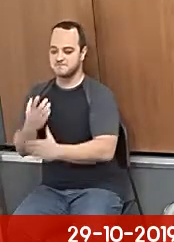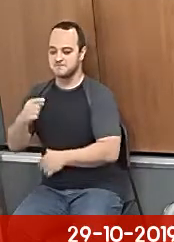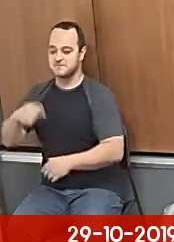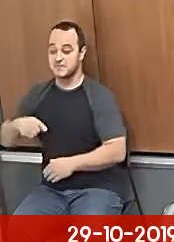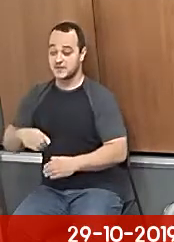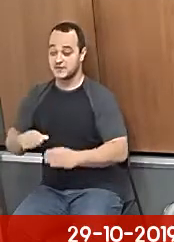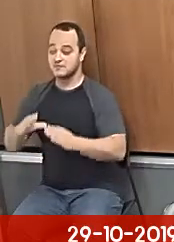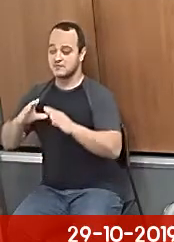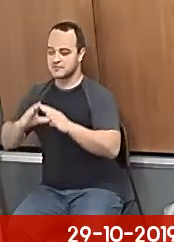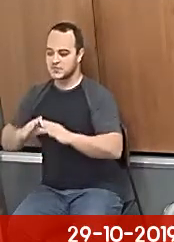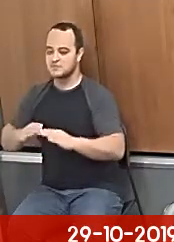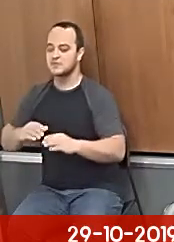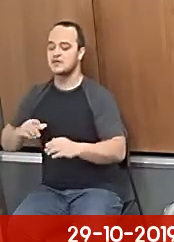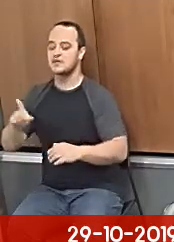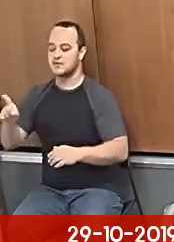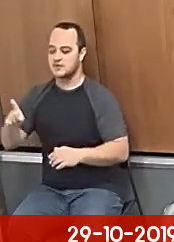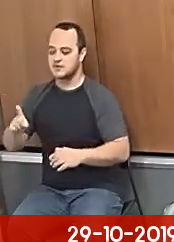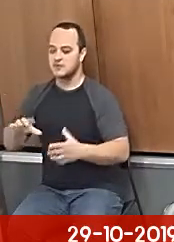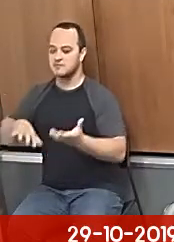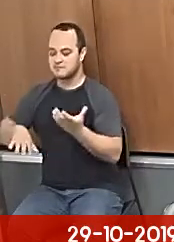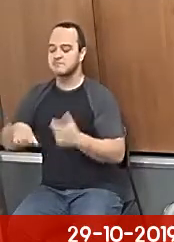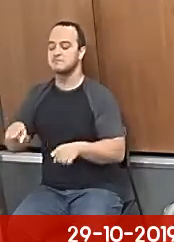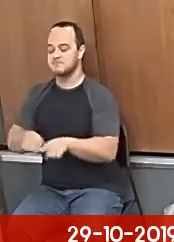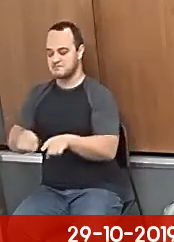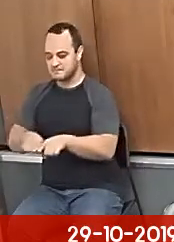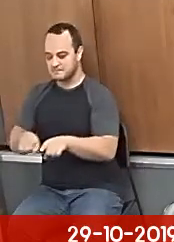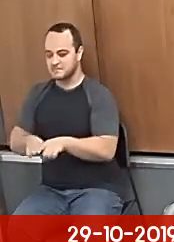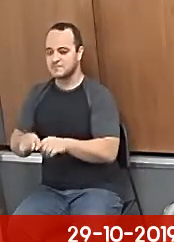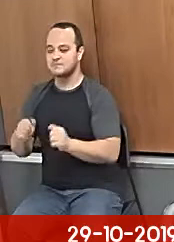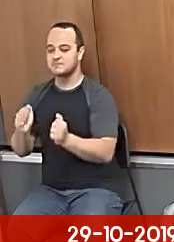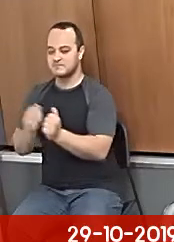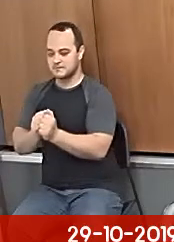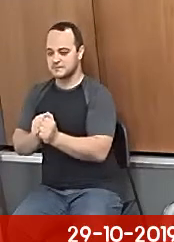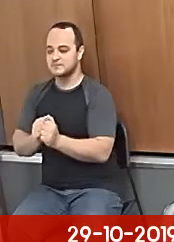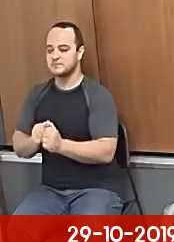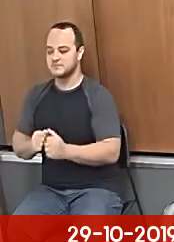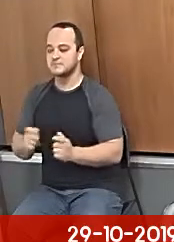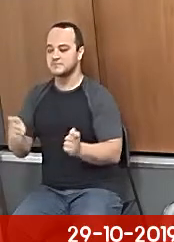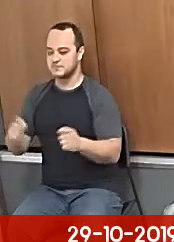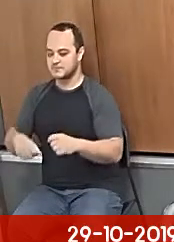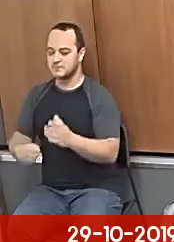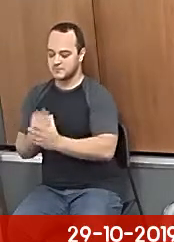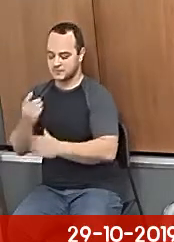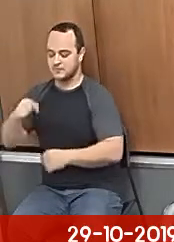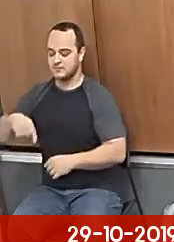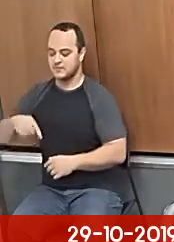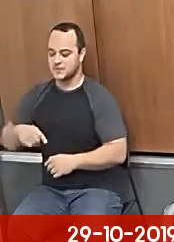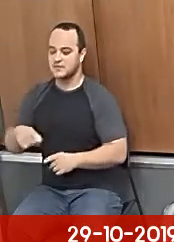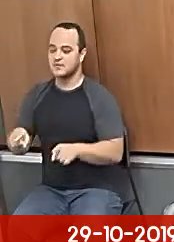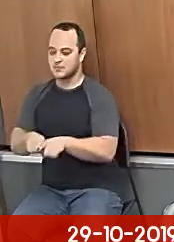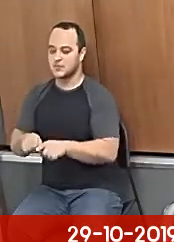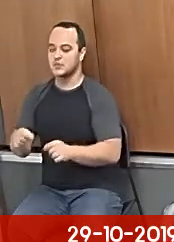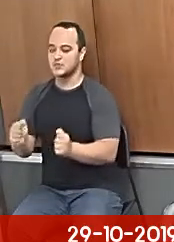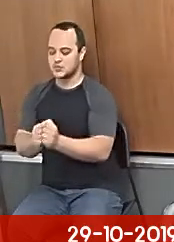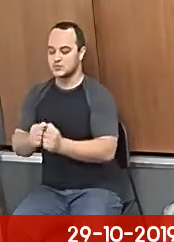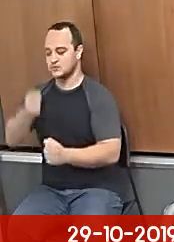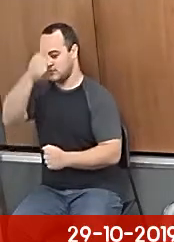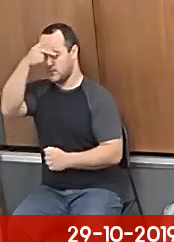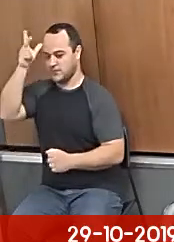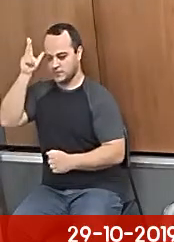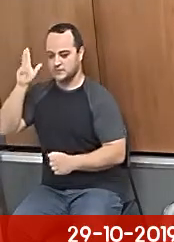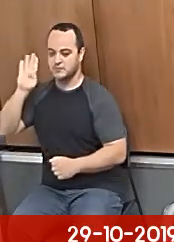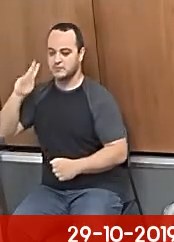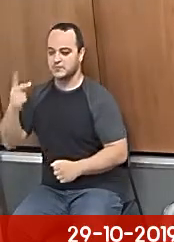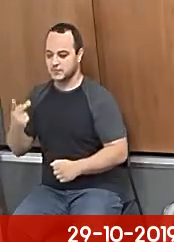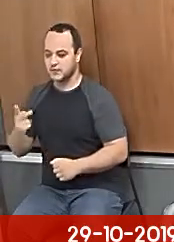e aqui a Câmara Municipal, da gente poder intermediar junto com, né, a Prefeitura de Belo Horizonte e podem contar com o nosso